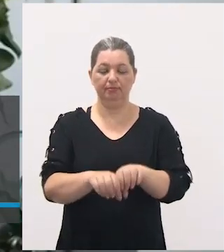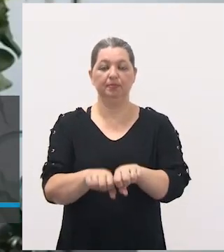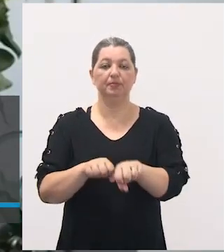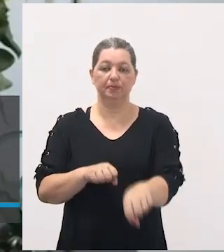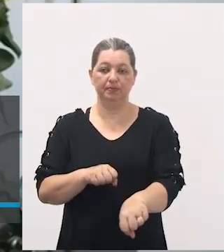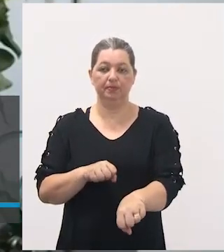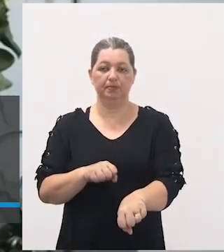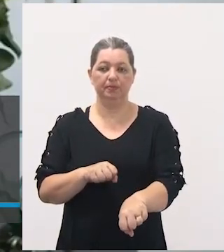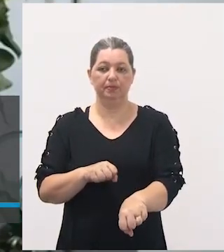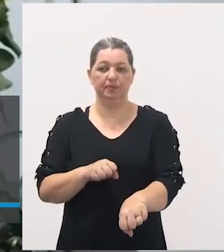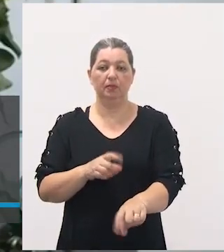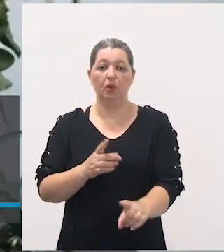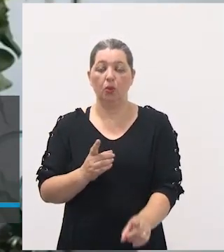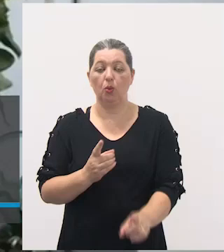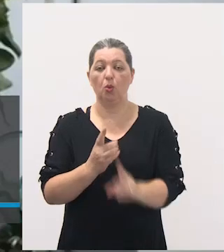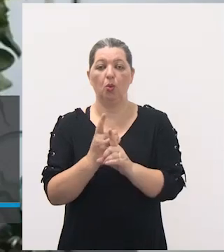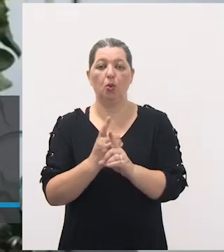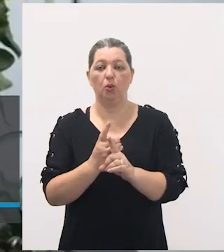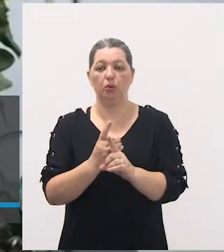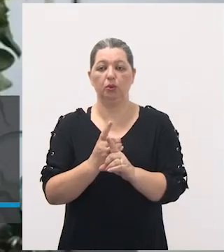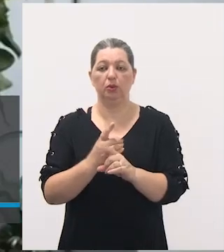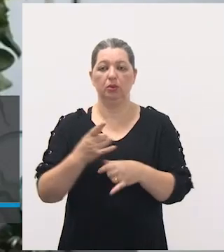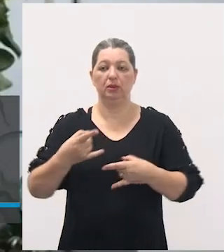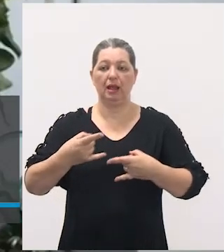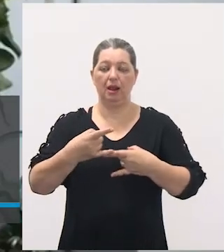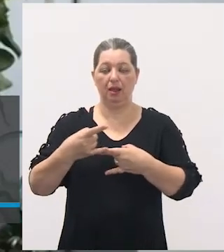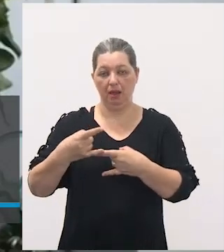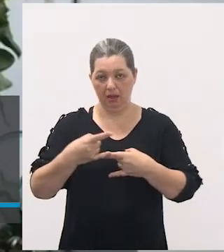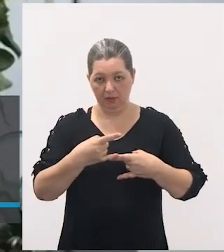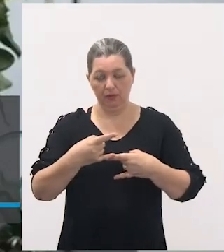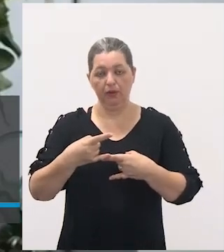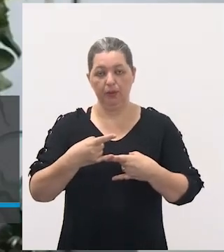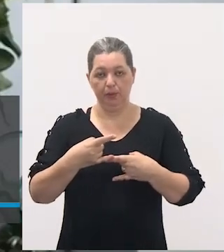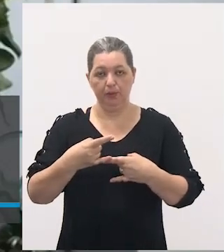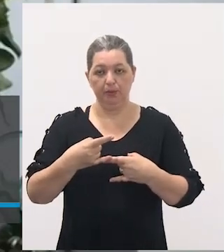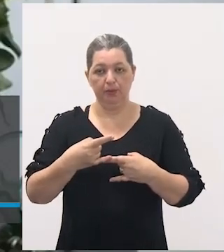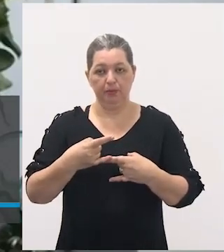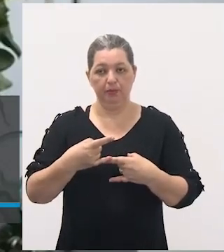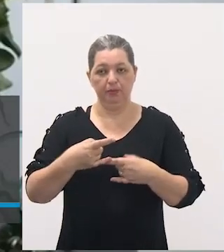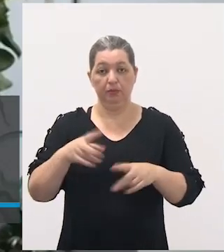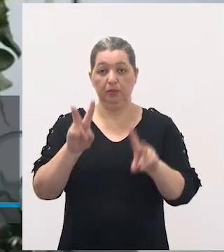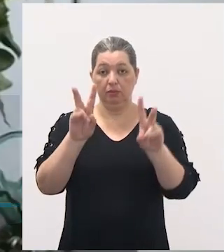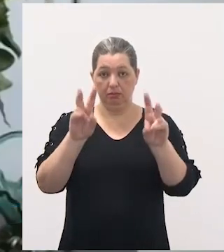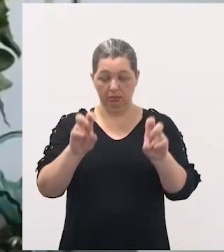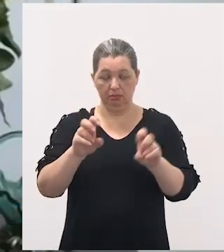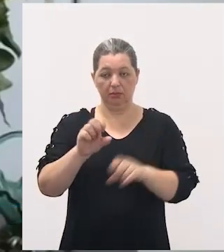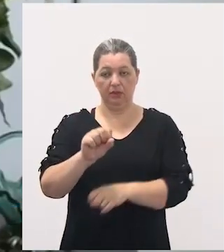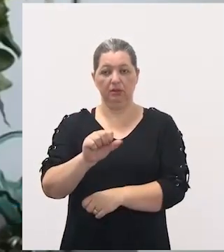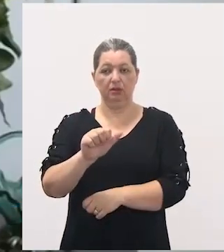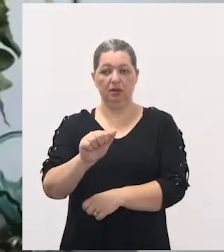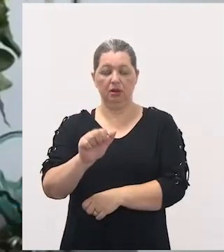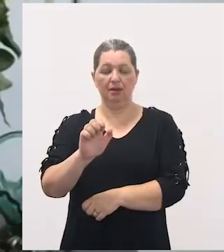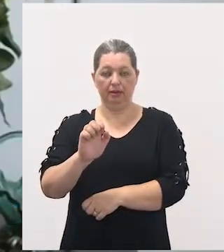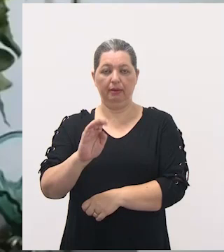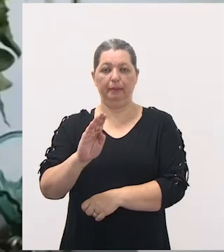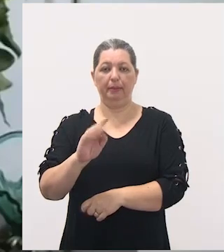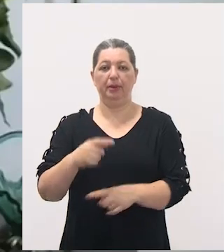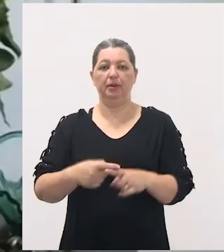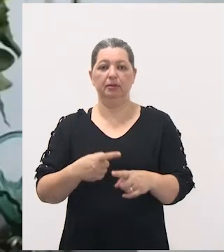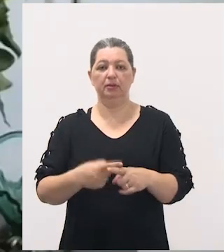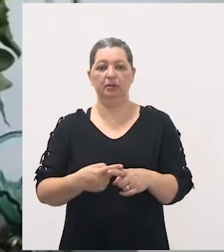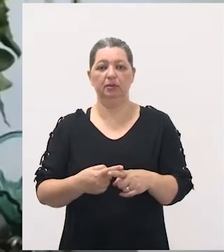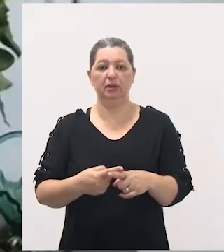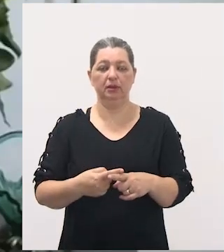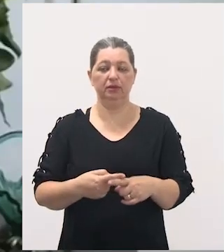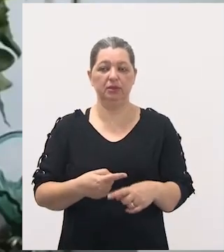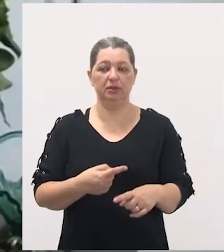mais um encontro para nós falarmos justamente a respeito do SAEB 2021. Por coincidência,